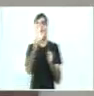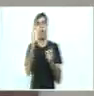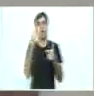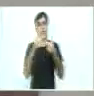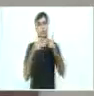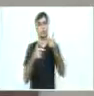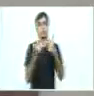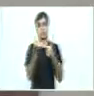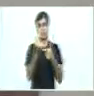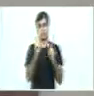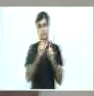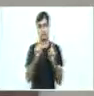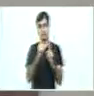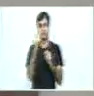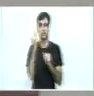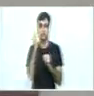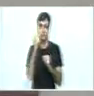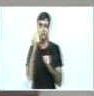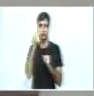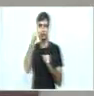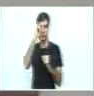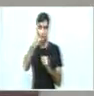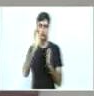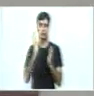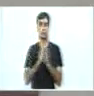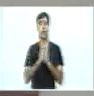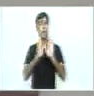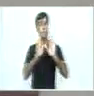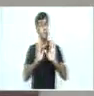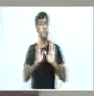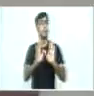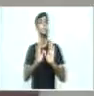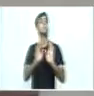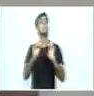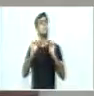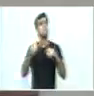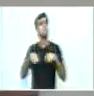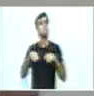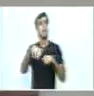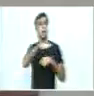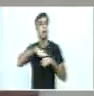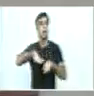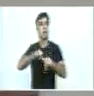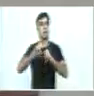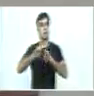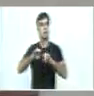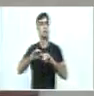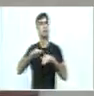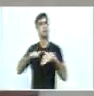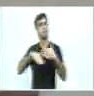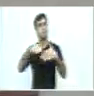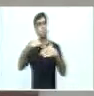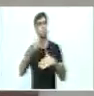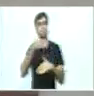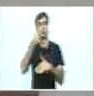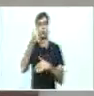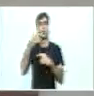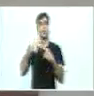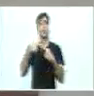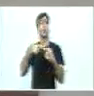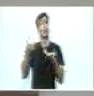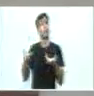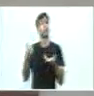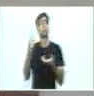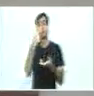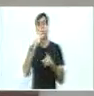realmente criar nenhum impacto financeiro para o município, mas vai fazer com que a educação avance simplesmente por